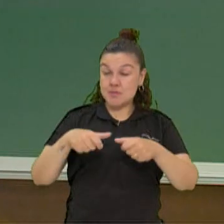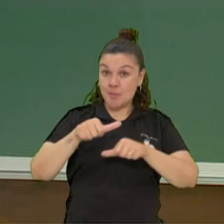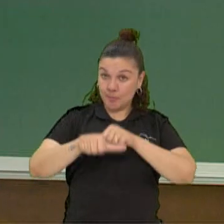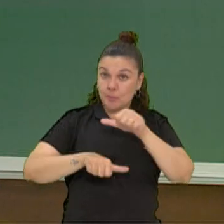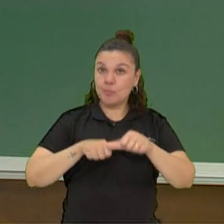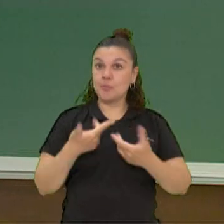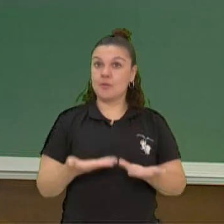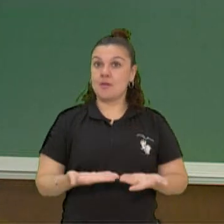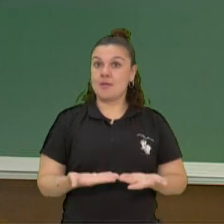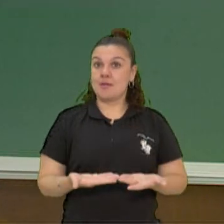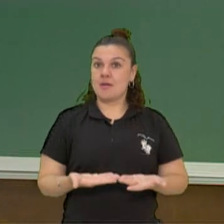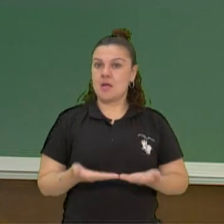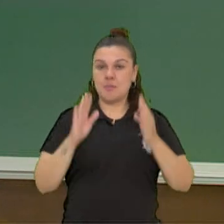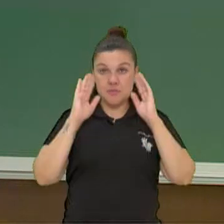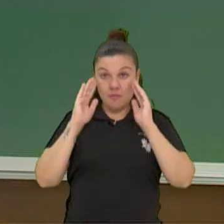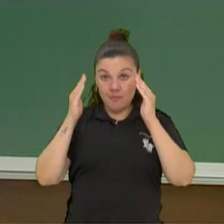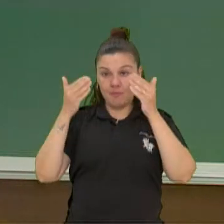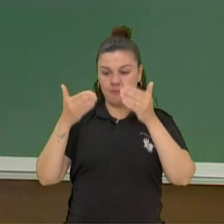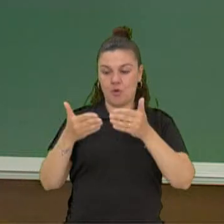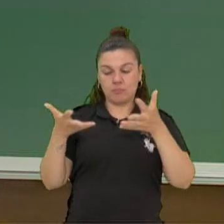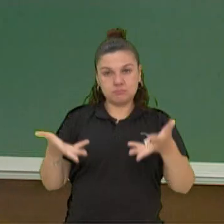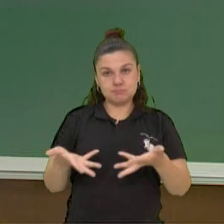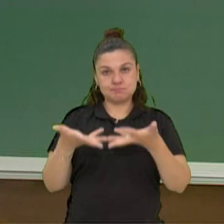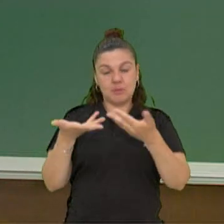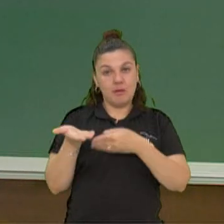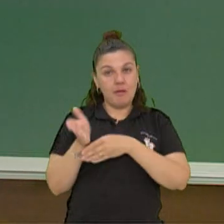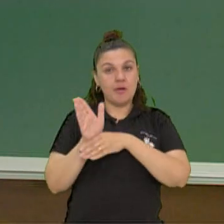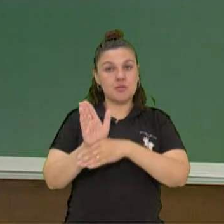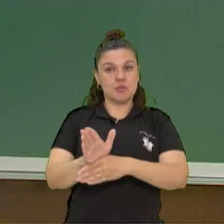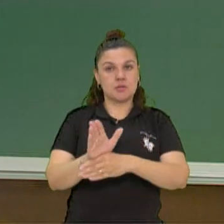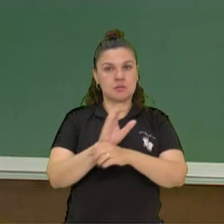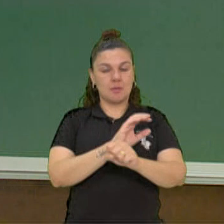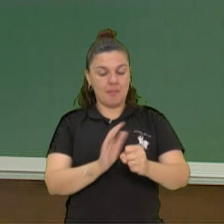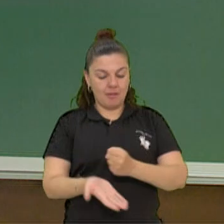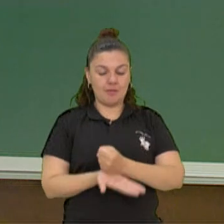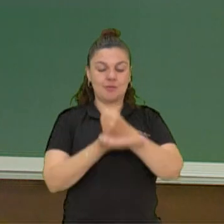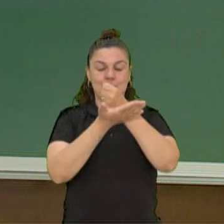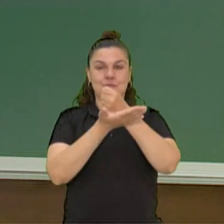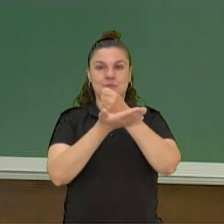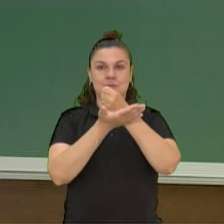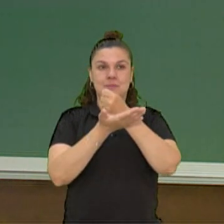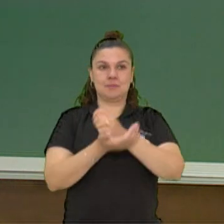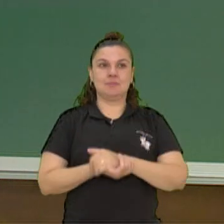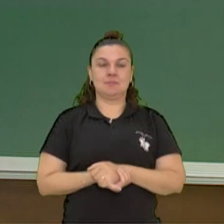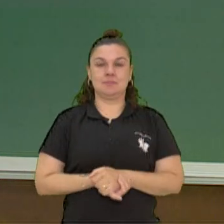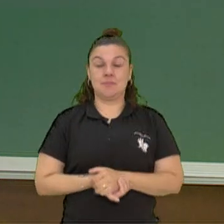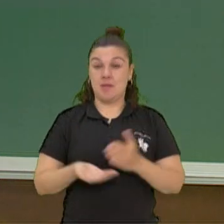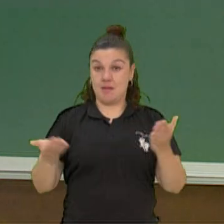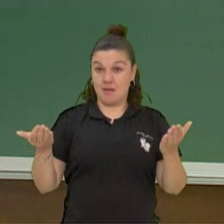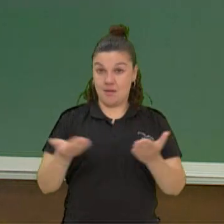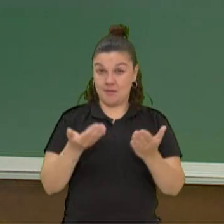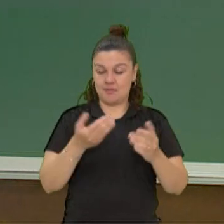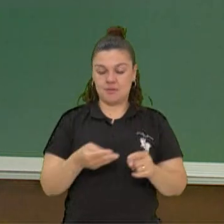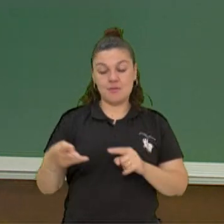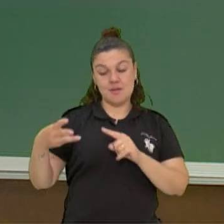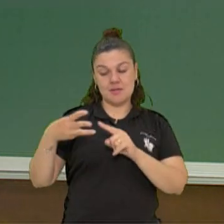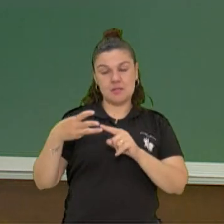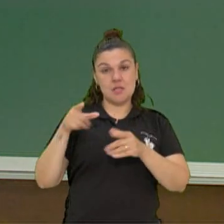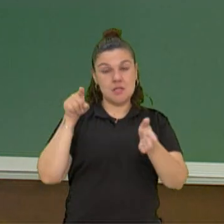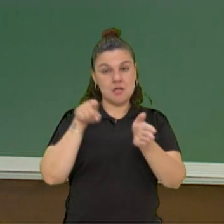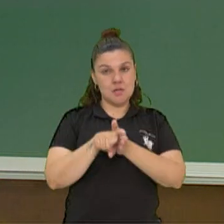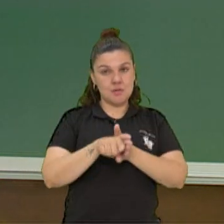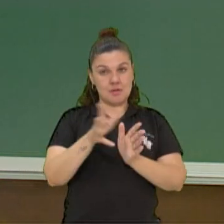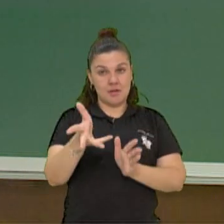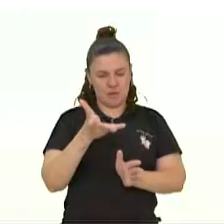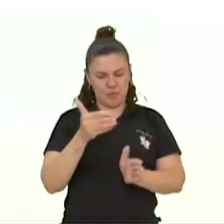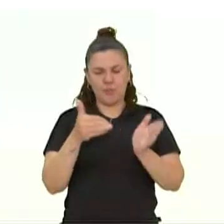se direcione todas essas ações para uma sustentabilidade. Terceiro quiz da aula de